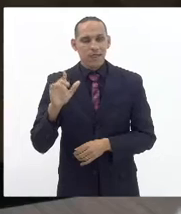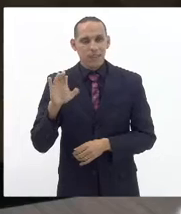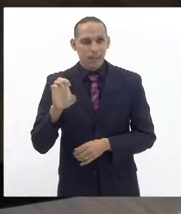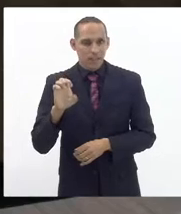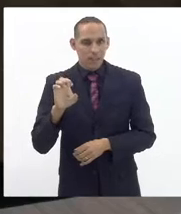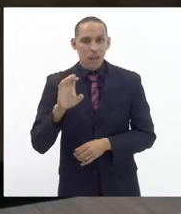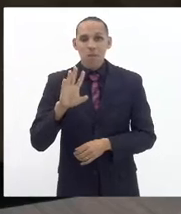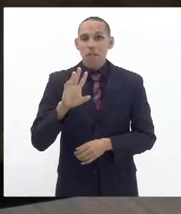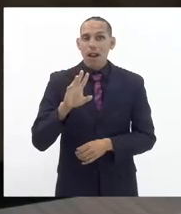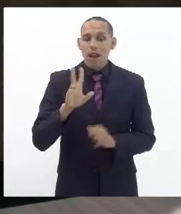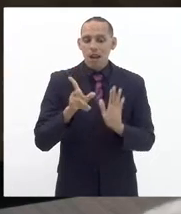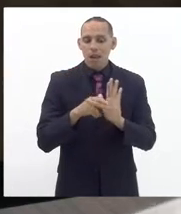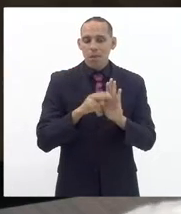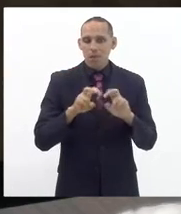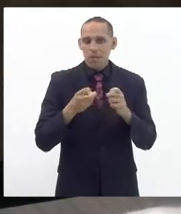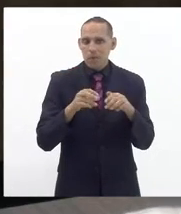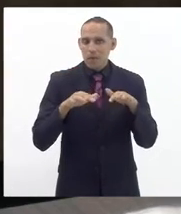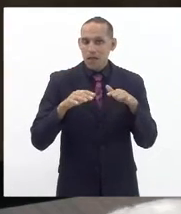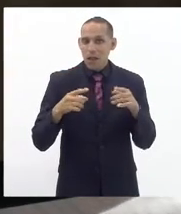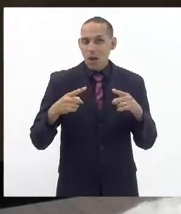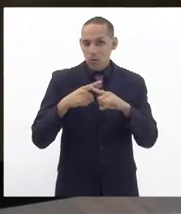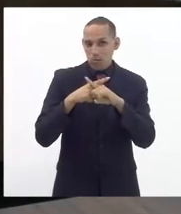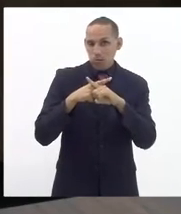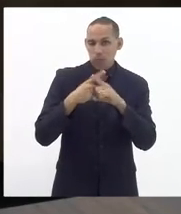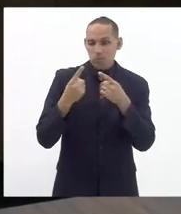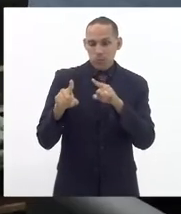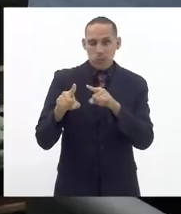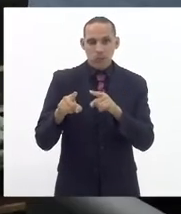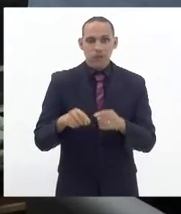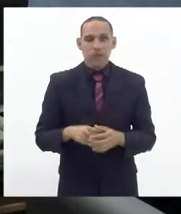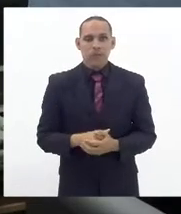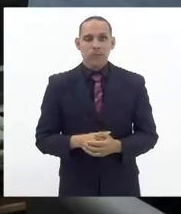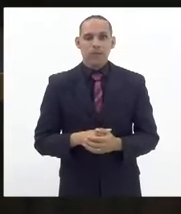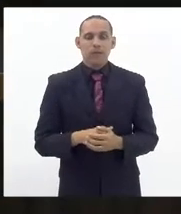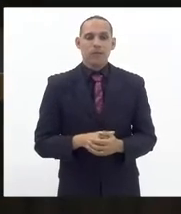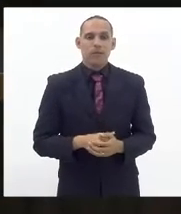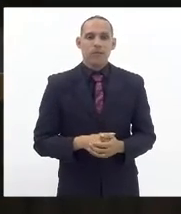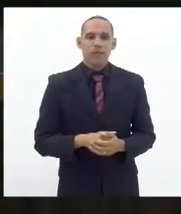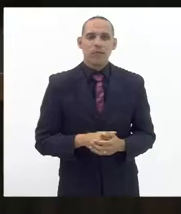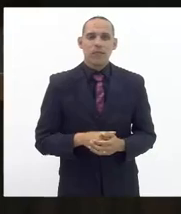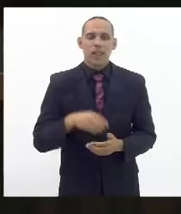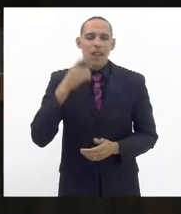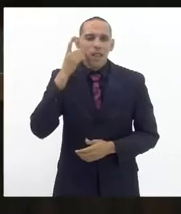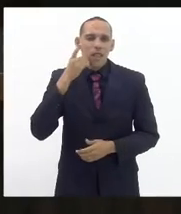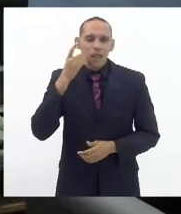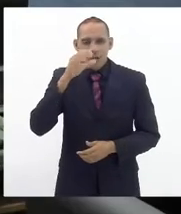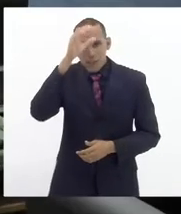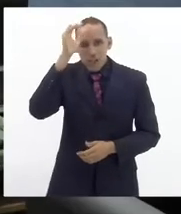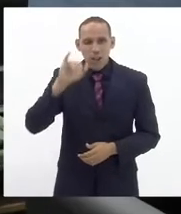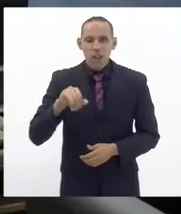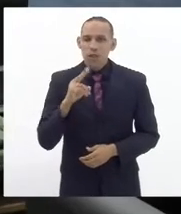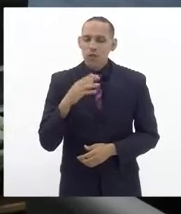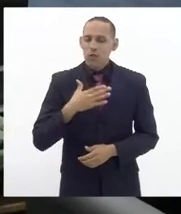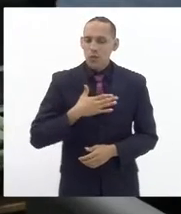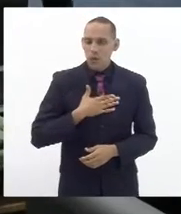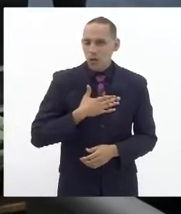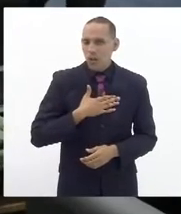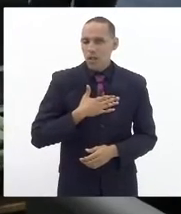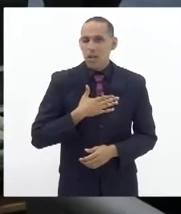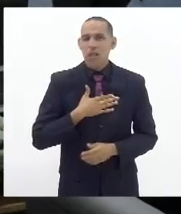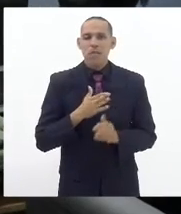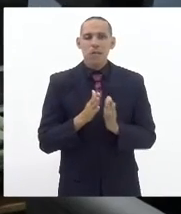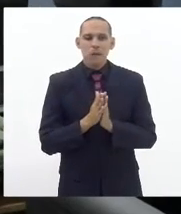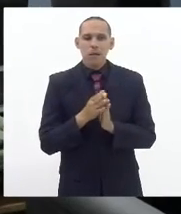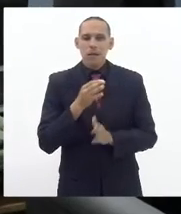o parecer é contrário. Deputada Tiaju, eu gostaria de refazer